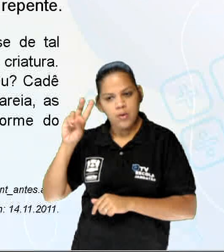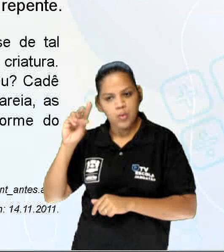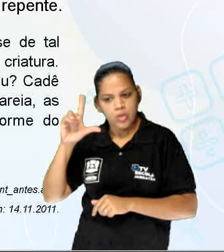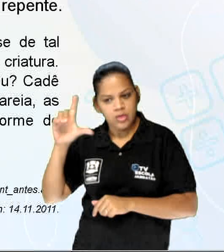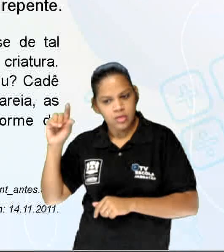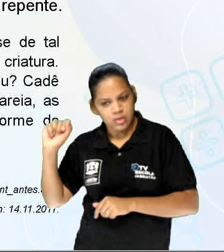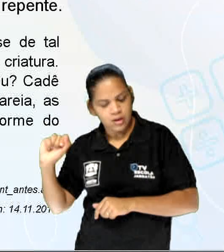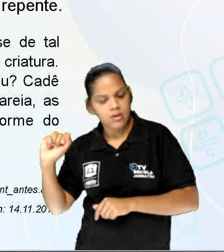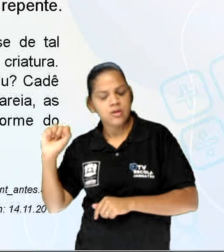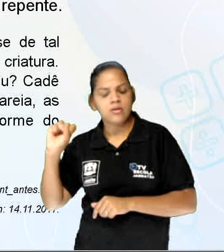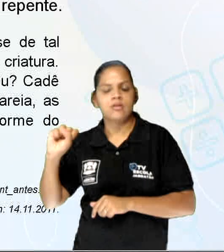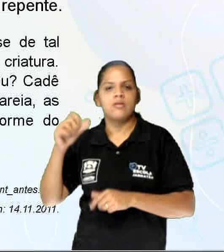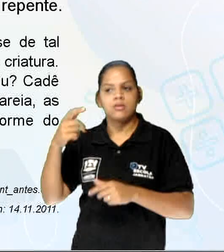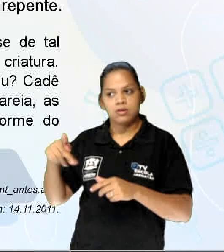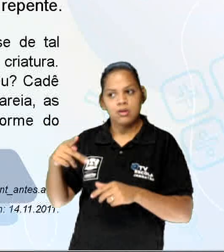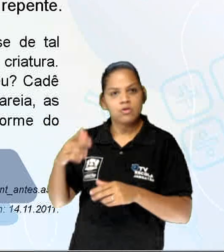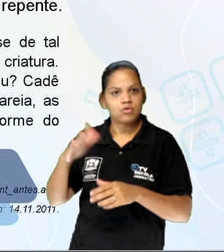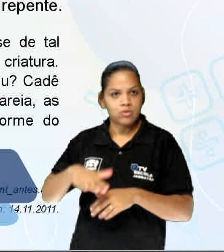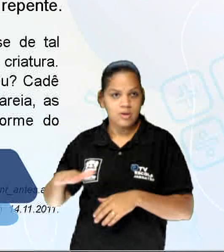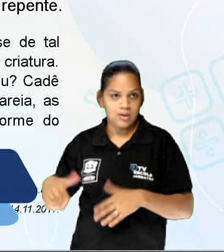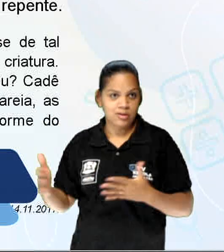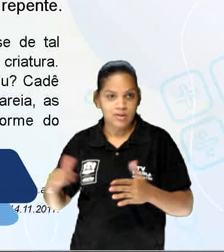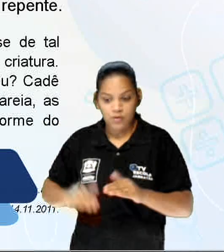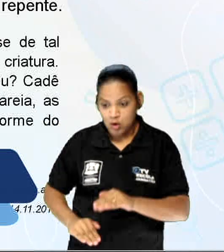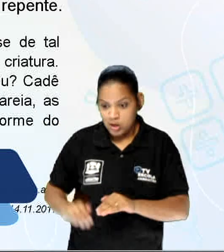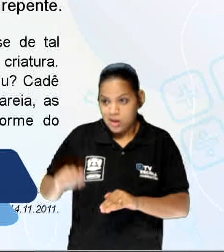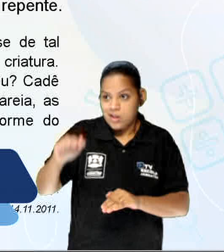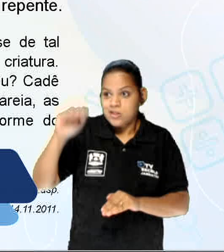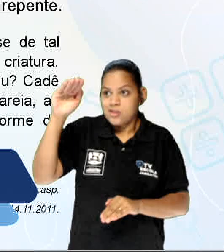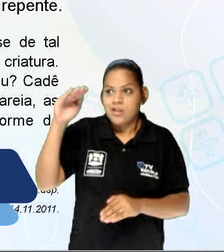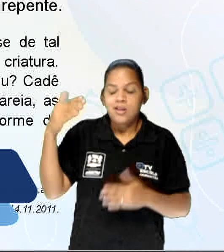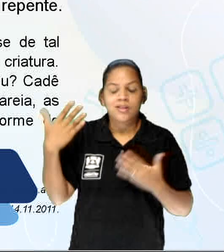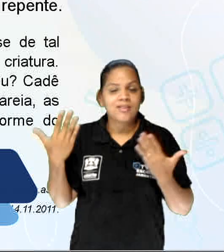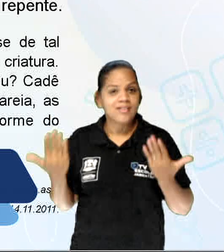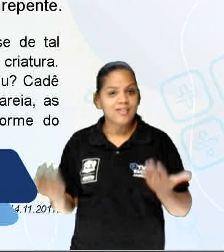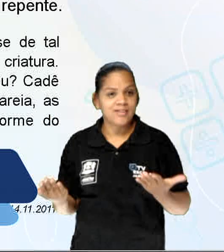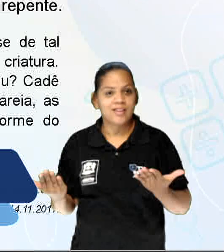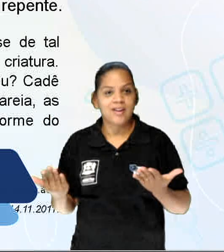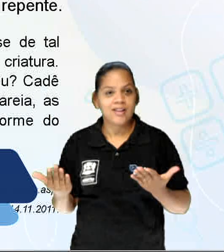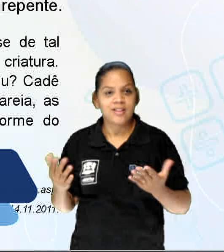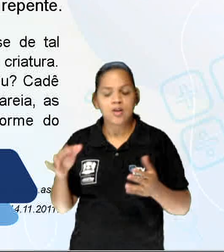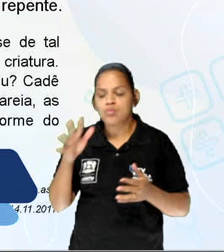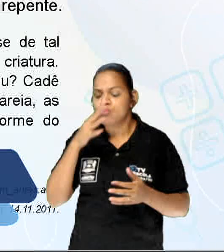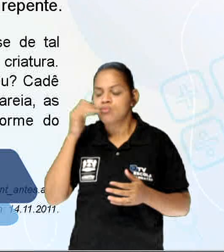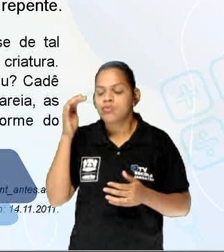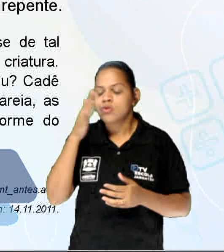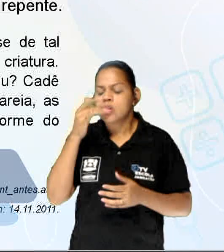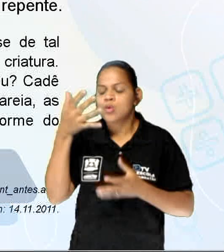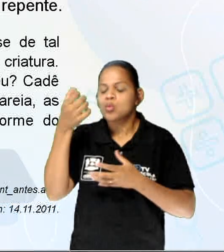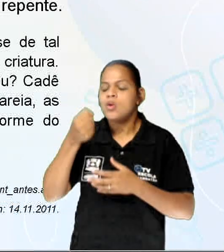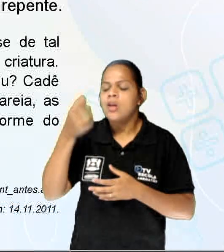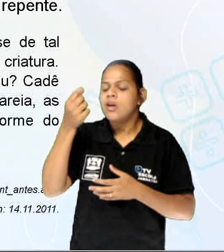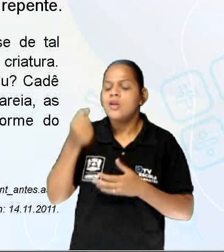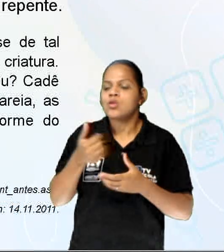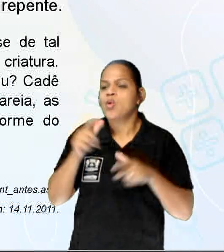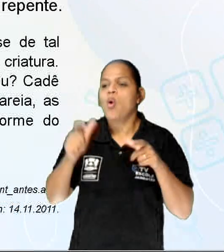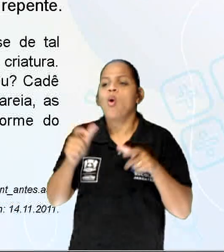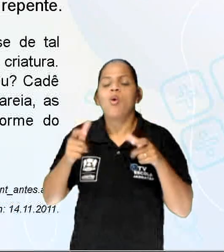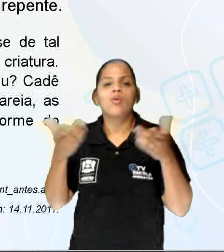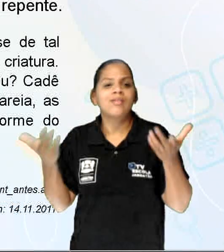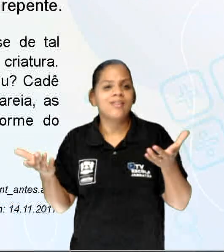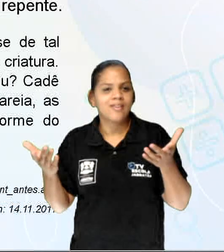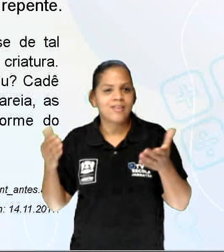que você não percebeu? Cadê aquele cheirinho do leite sobre a pele? Cadê a pazinha de brincar na